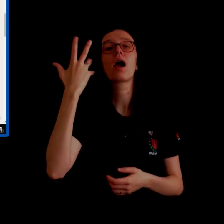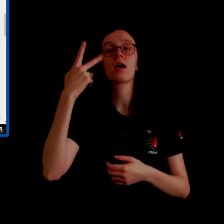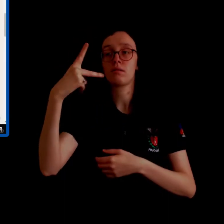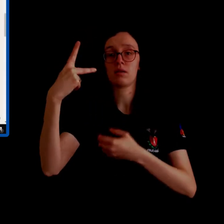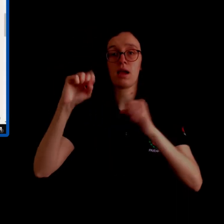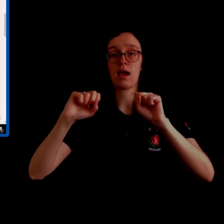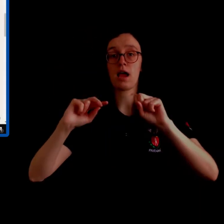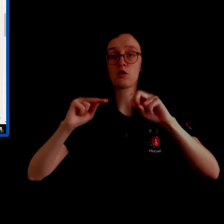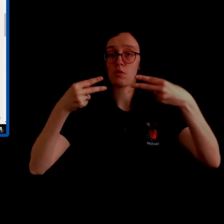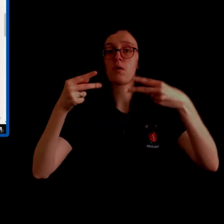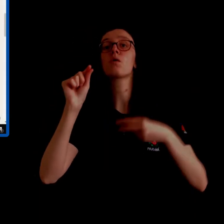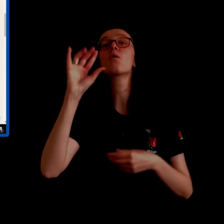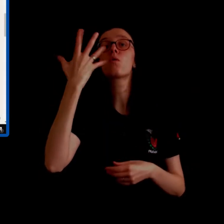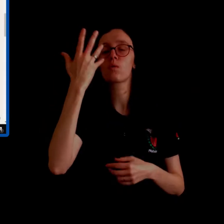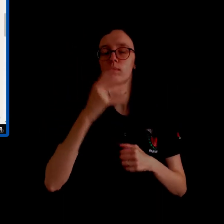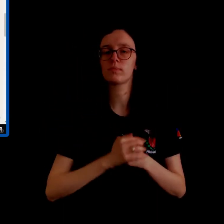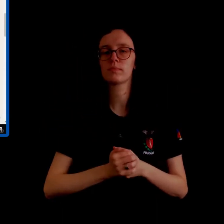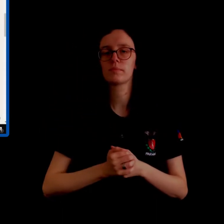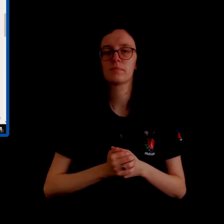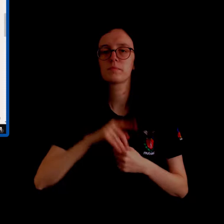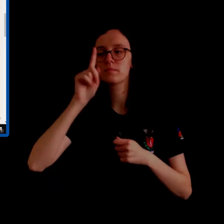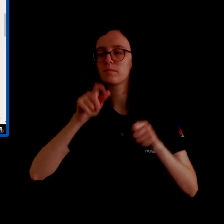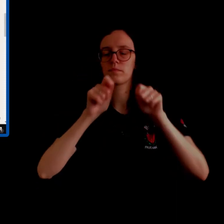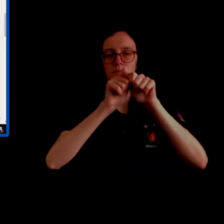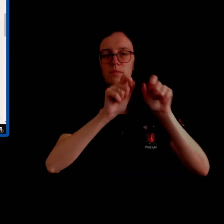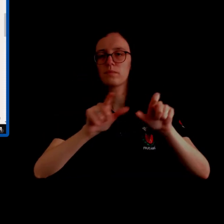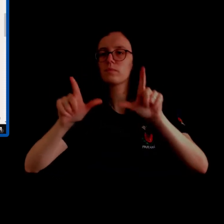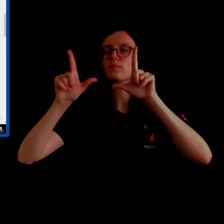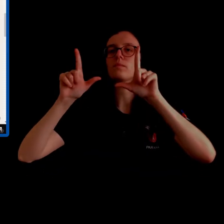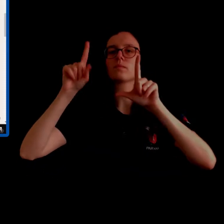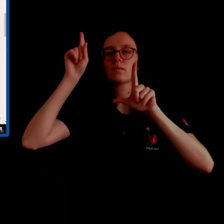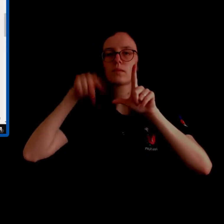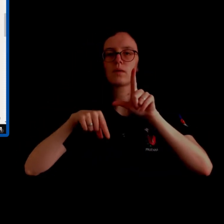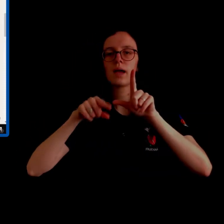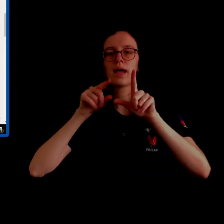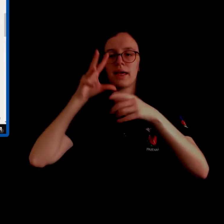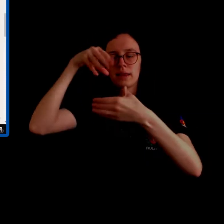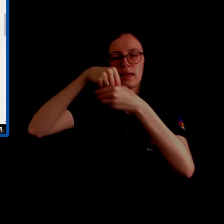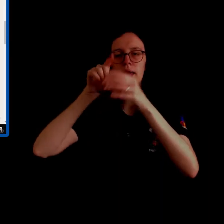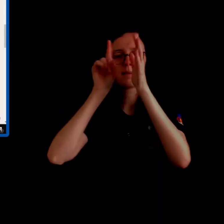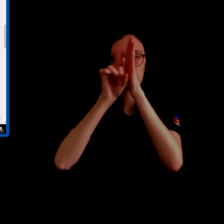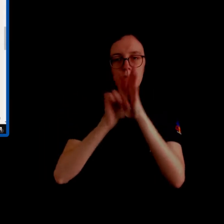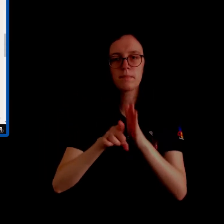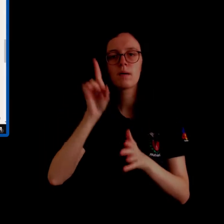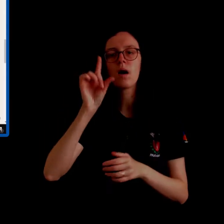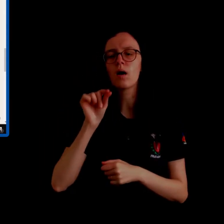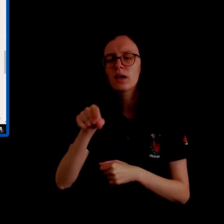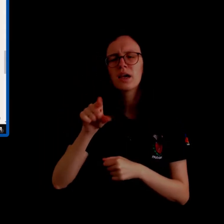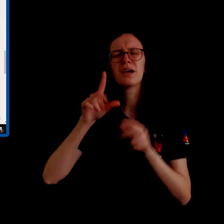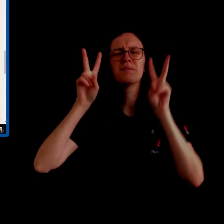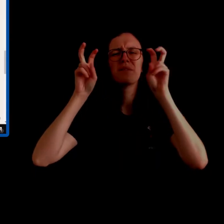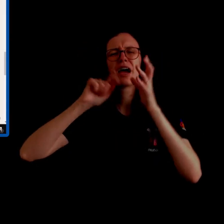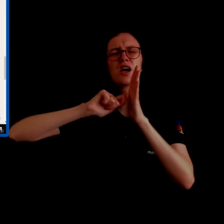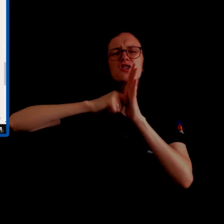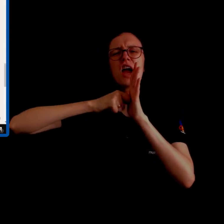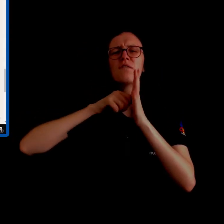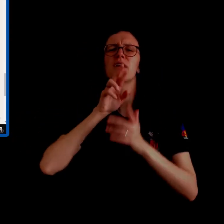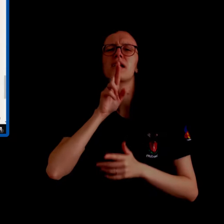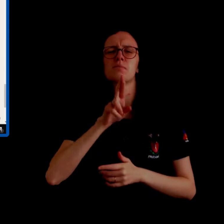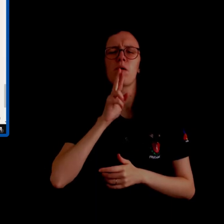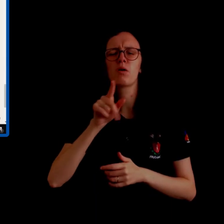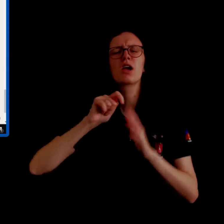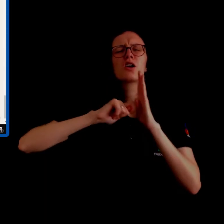automaticamente abre uma edição dentro das perguntas chamada chave de resposta. E na chave